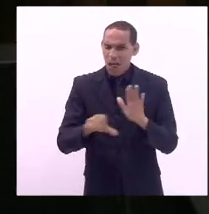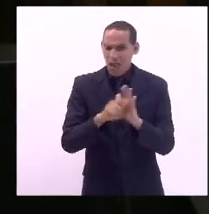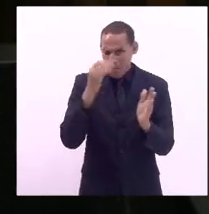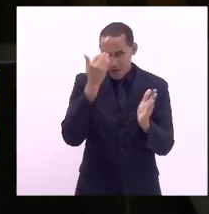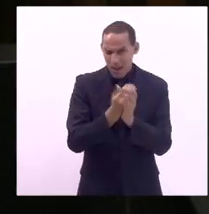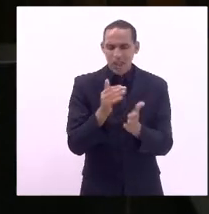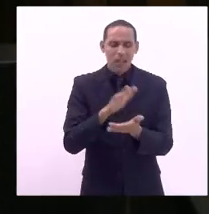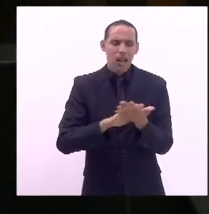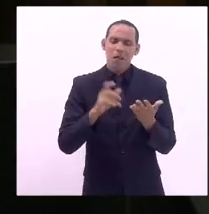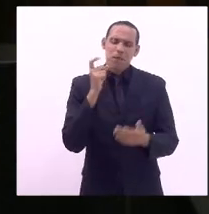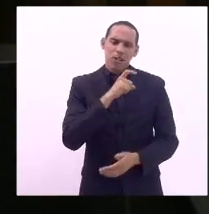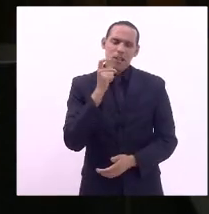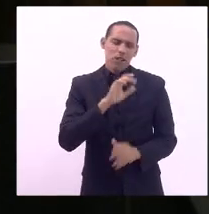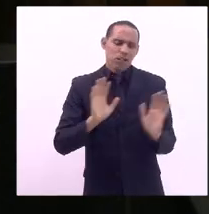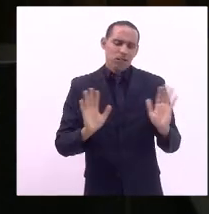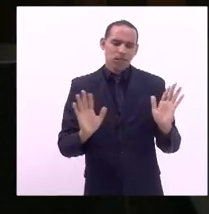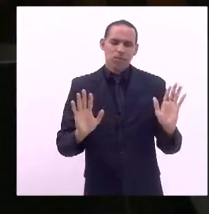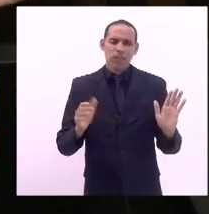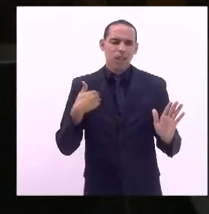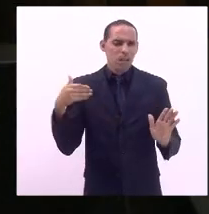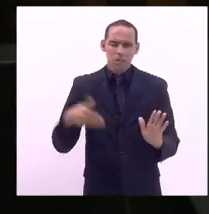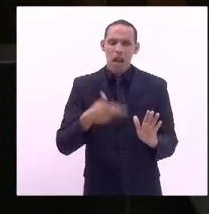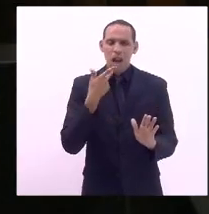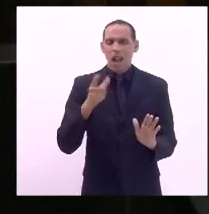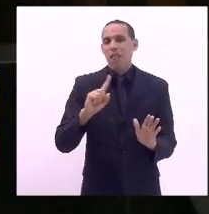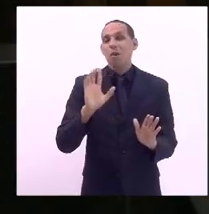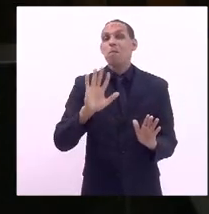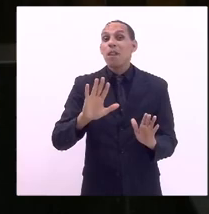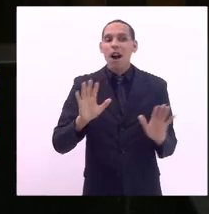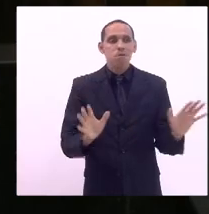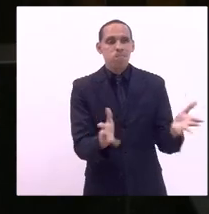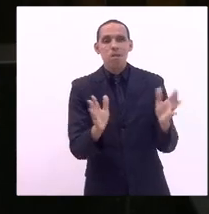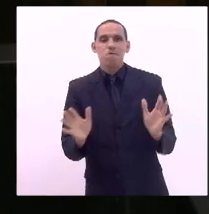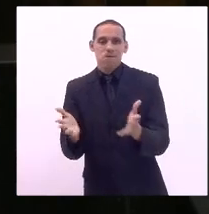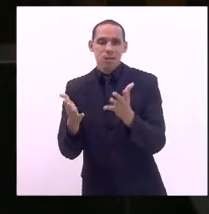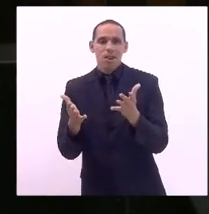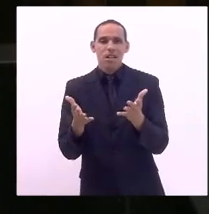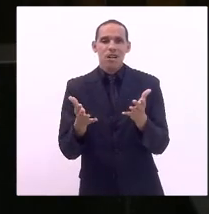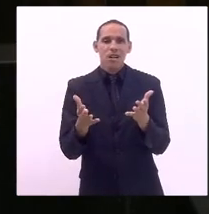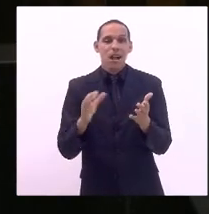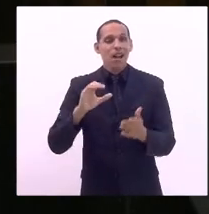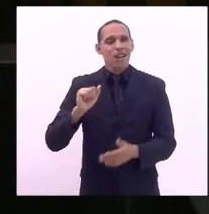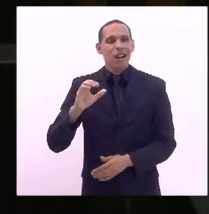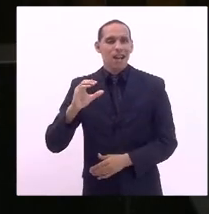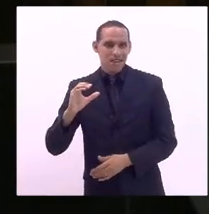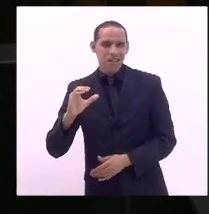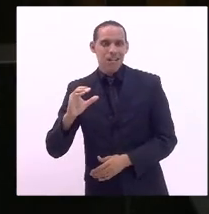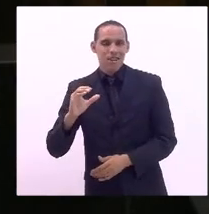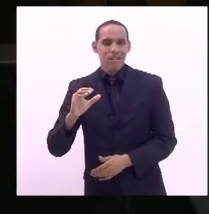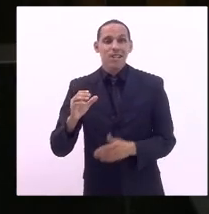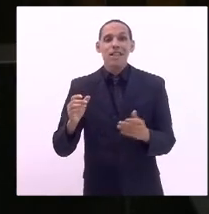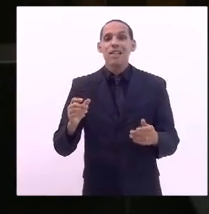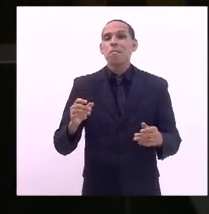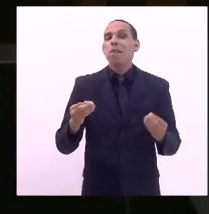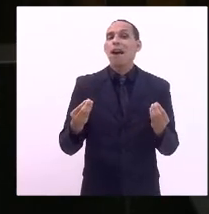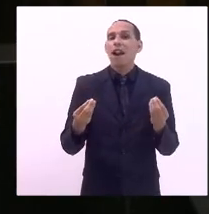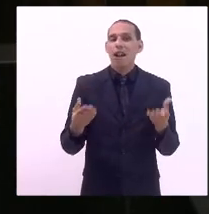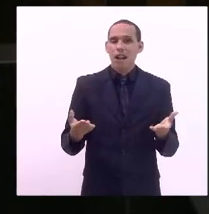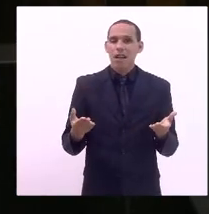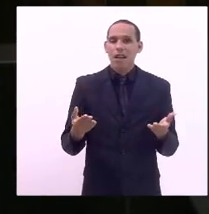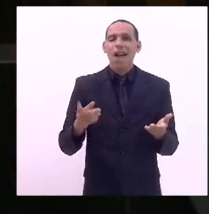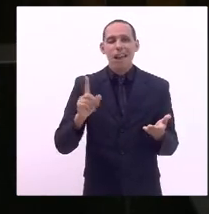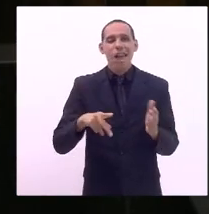porque não seria verdade. Mas que a mobilização ao redor dos CACs está servindo a um